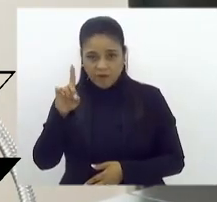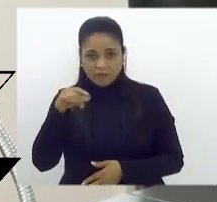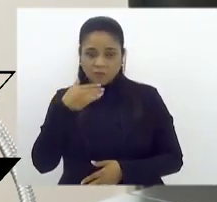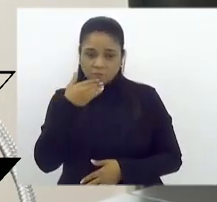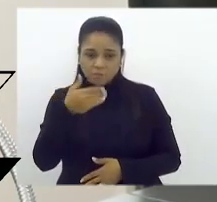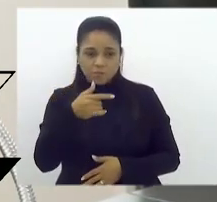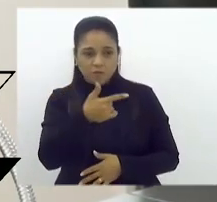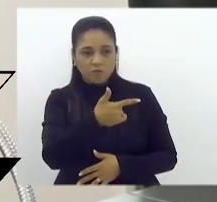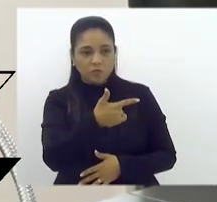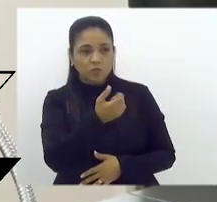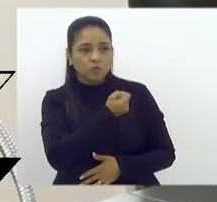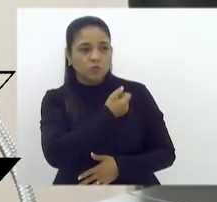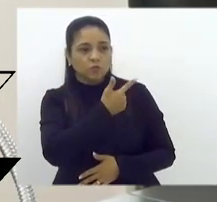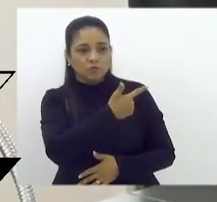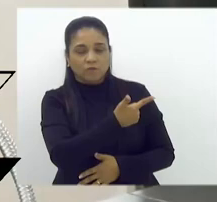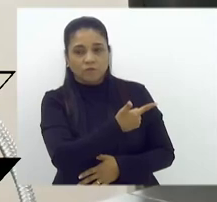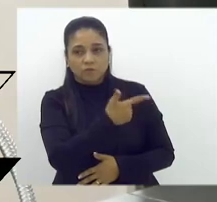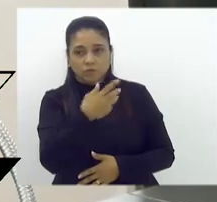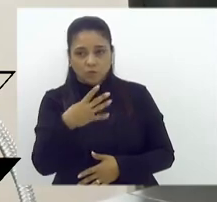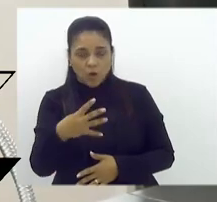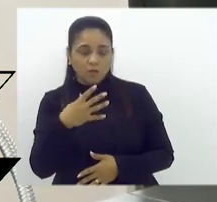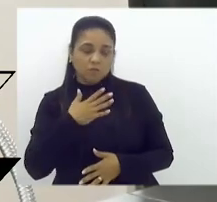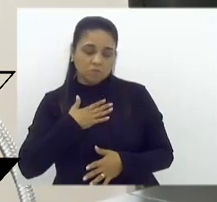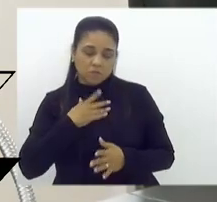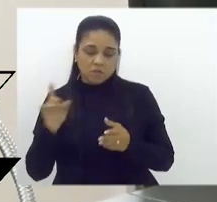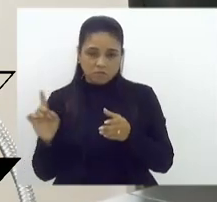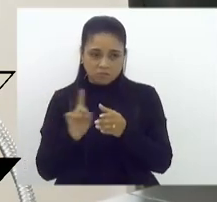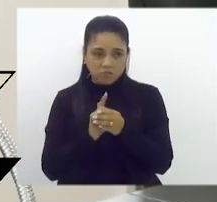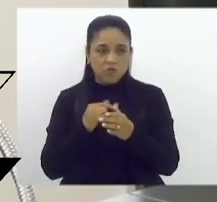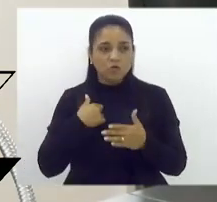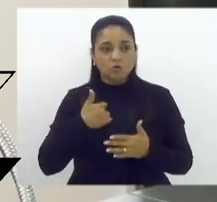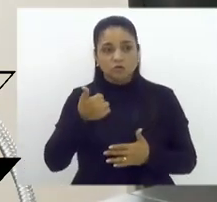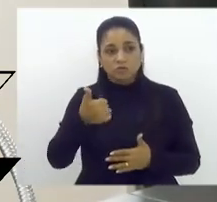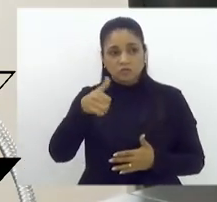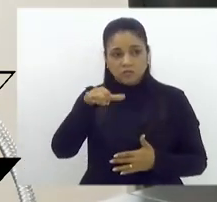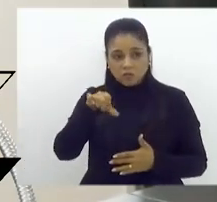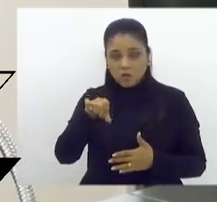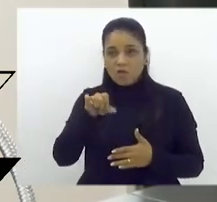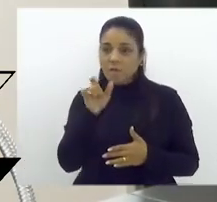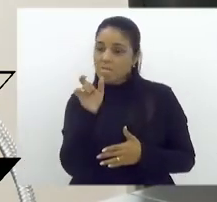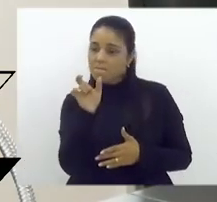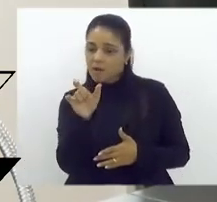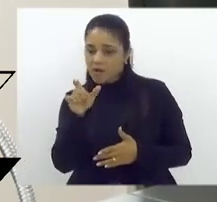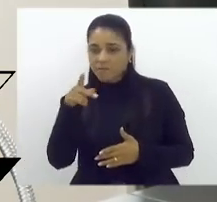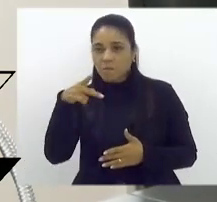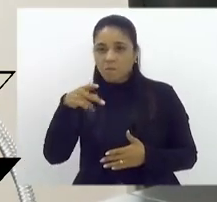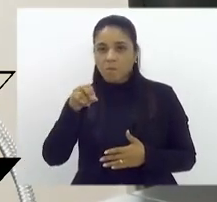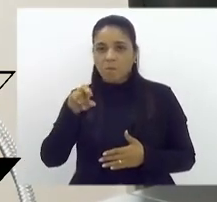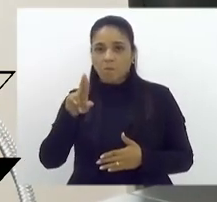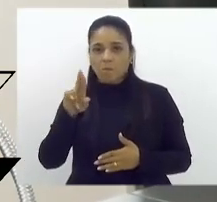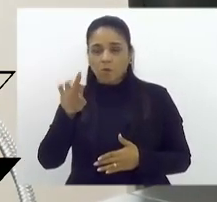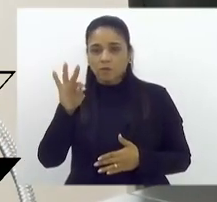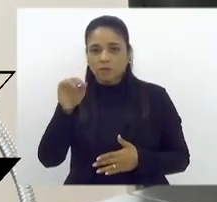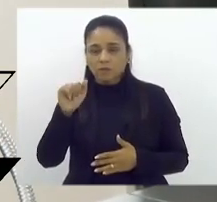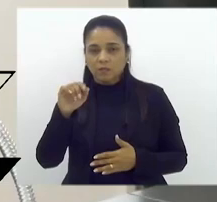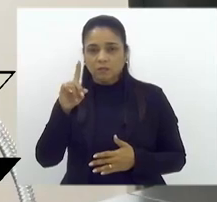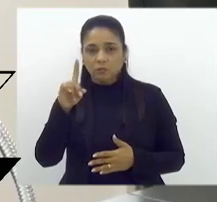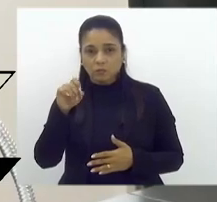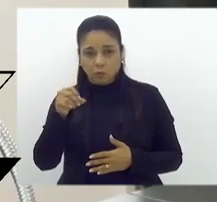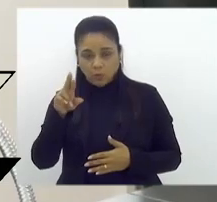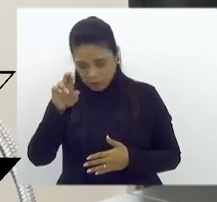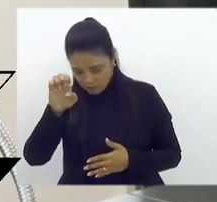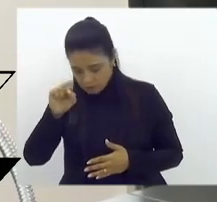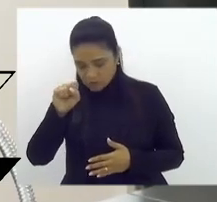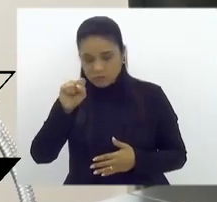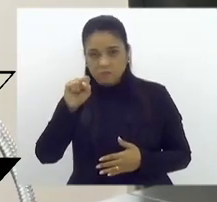um projeto de minha autoria, mas, na verdade, é um projeto de 19, que eu menciono a palavra portadores. Já vi aqui, obviamente, aquilo que a gente já tem feito na